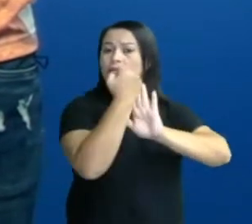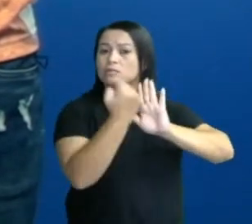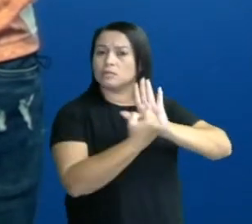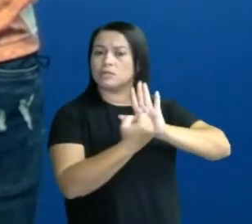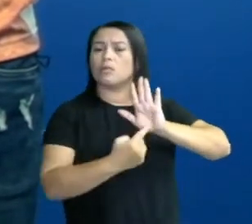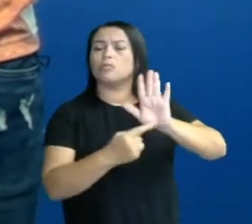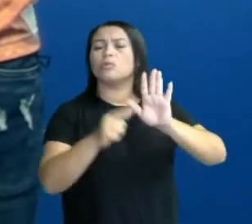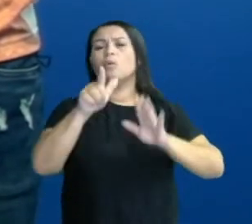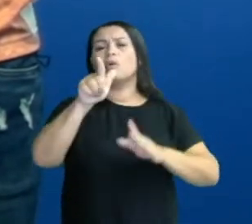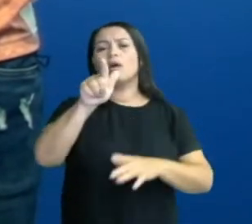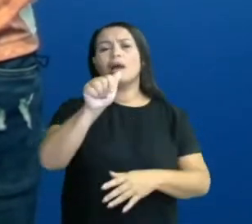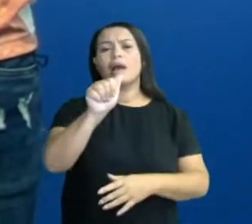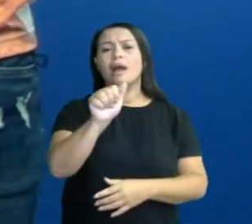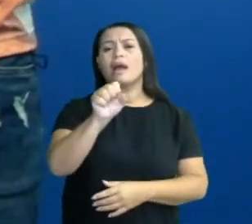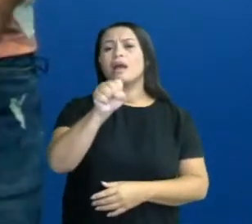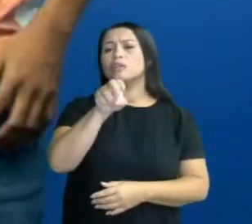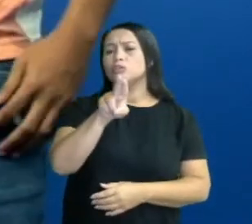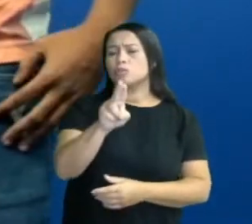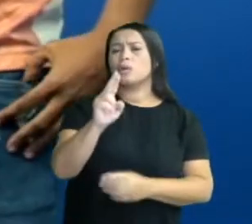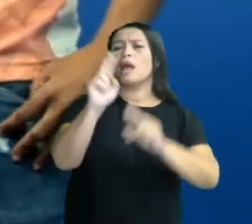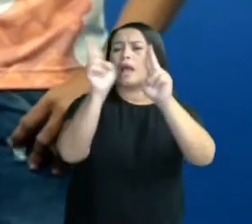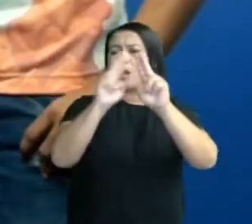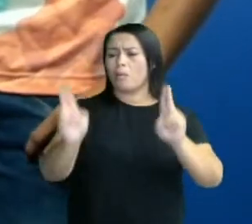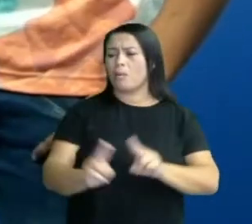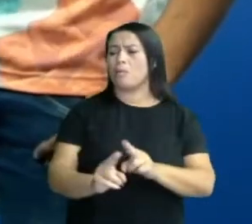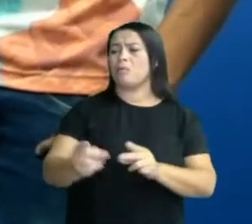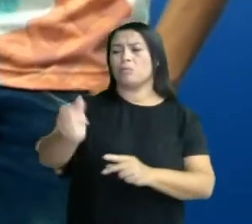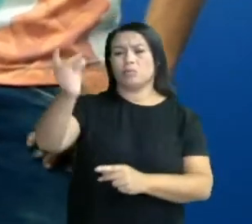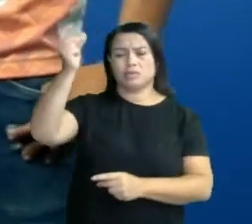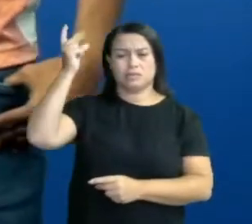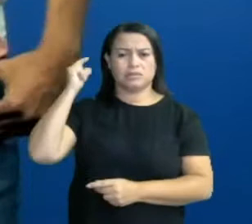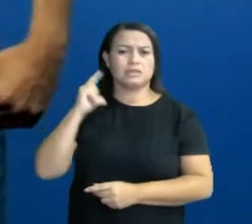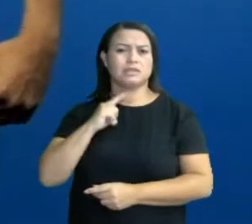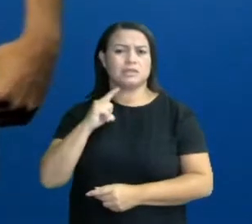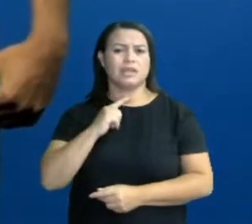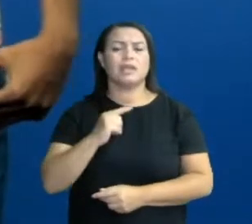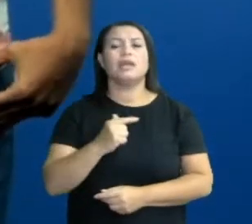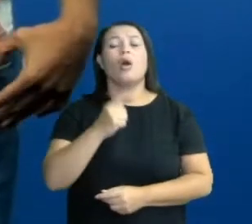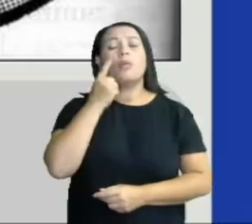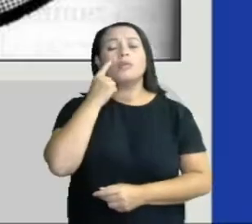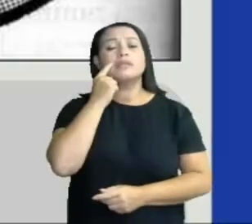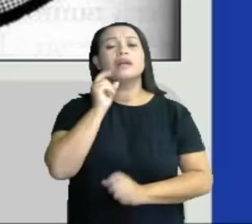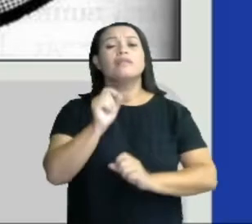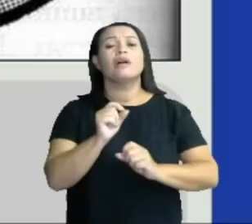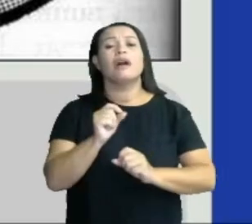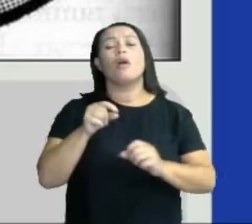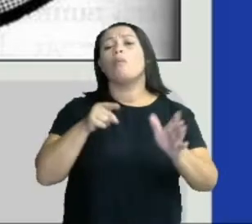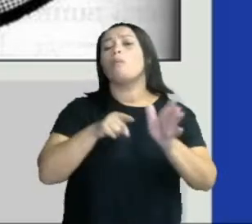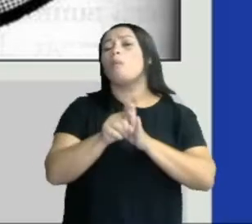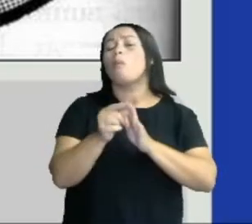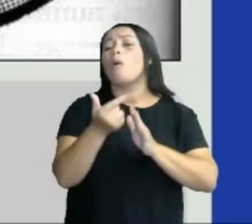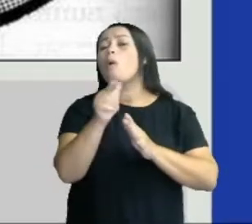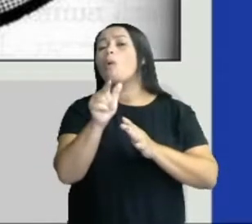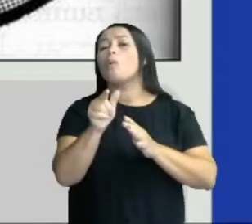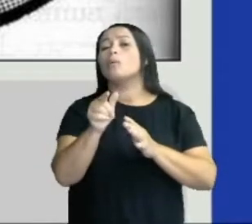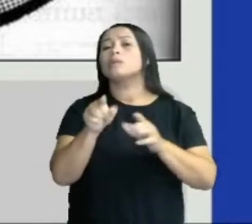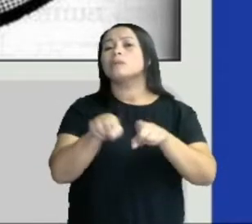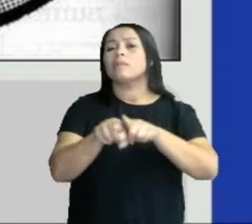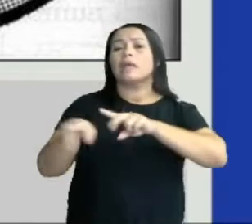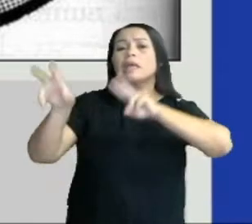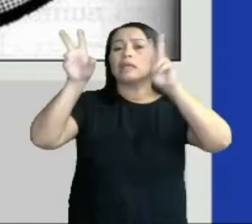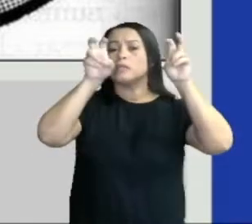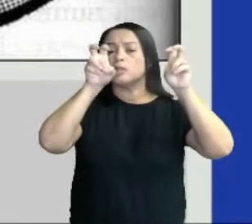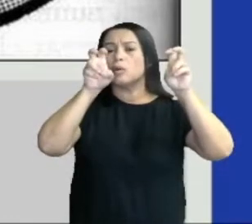do Gassur, né, um mapa muito antigo que se tem notícia, tá? Uma outra questão importante é tratar